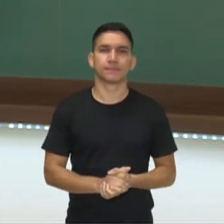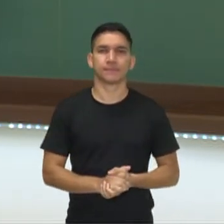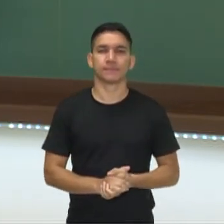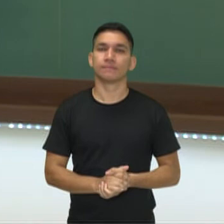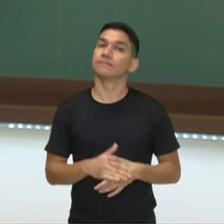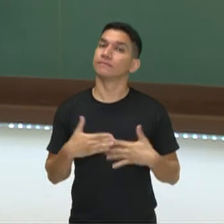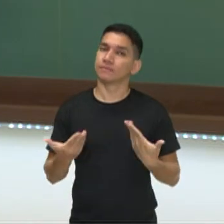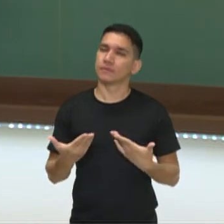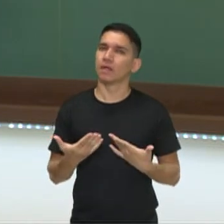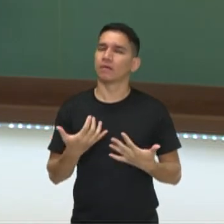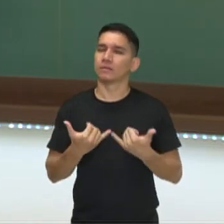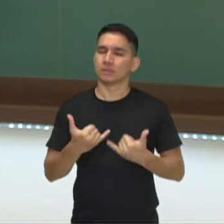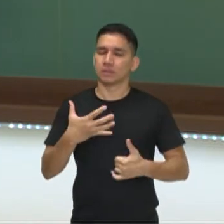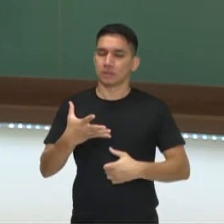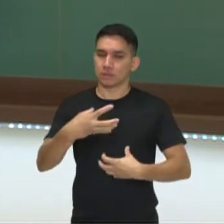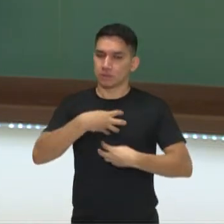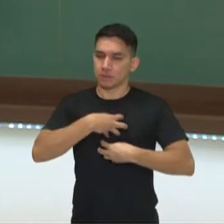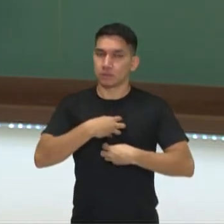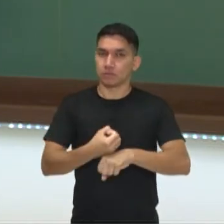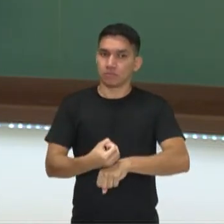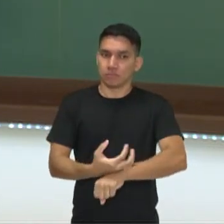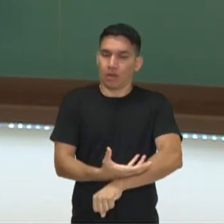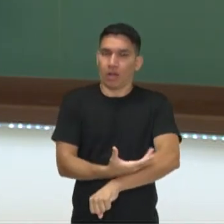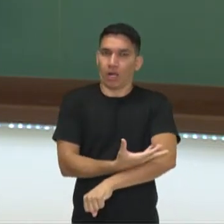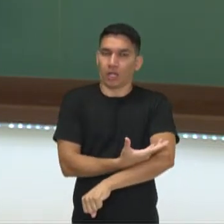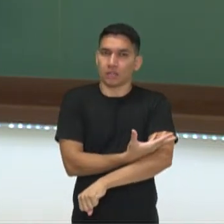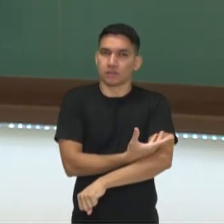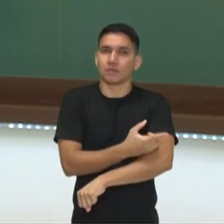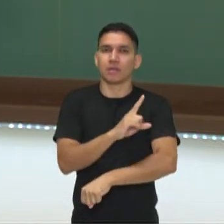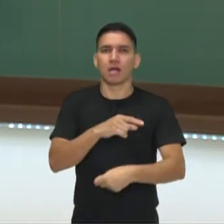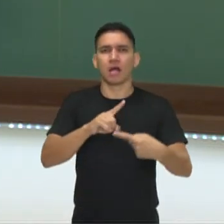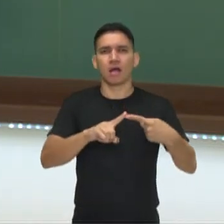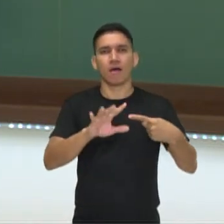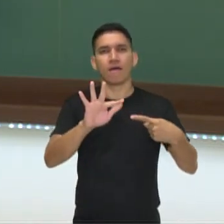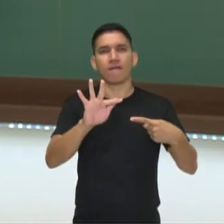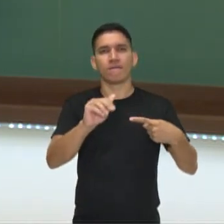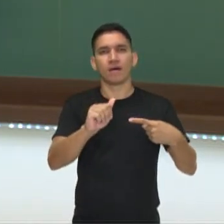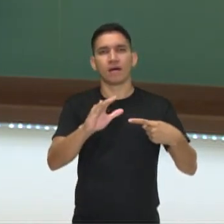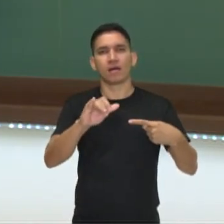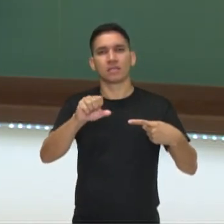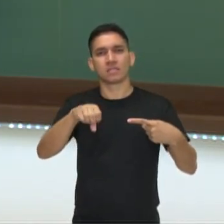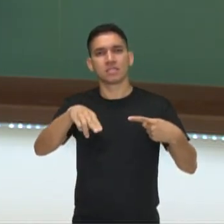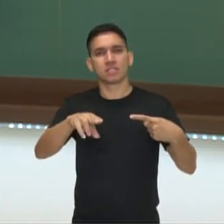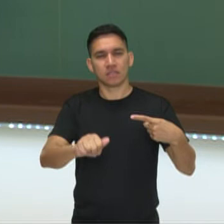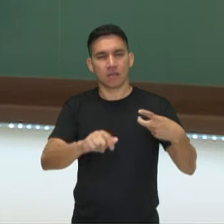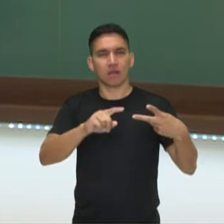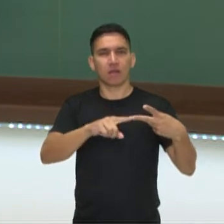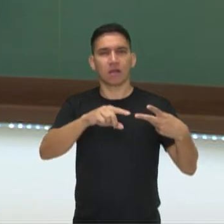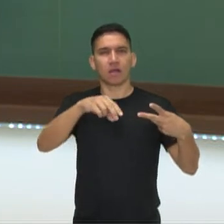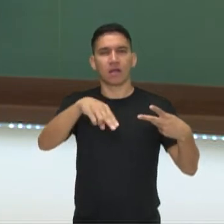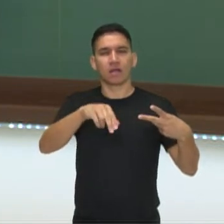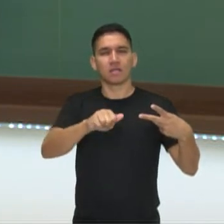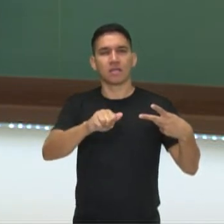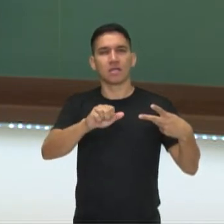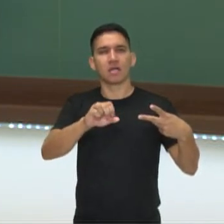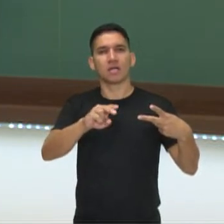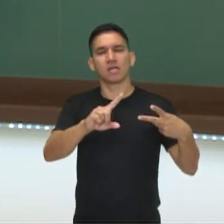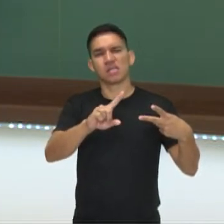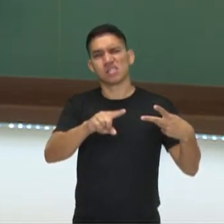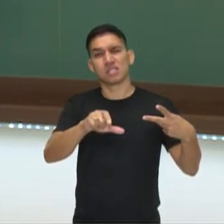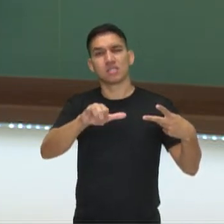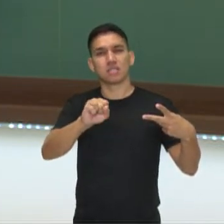Então, isso mexe muito com o emocional, né? Fascista como o Mussolini, nazista como o Hitler, tinham essa capacidade muito grande